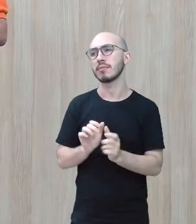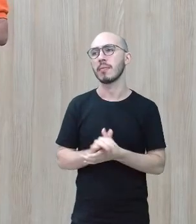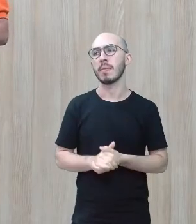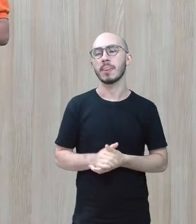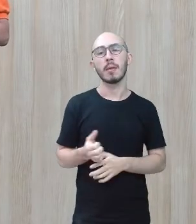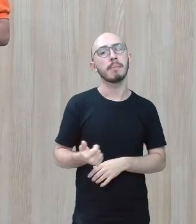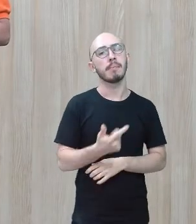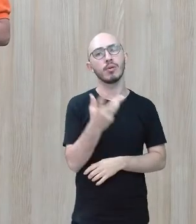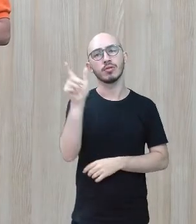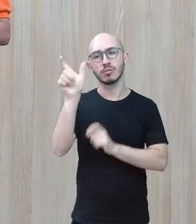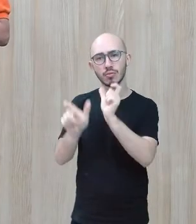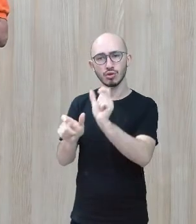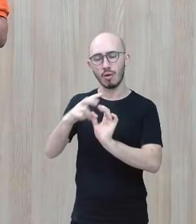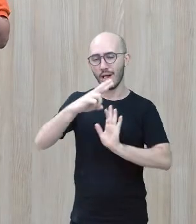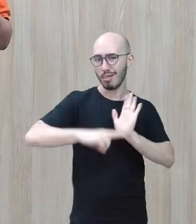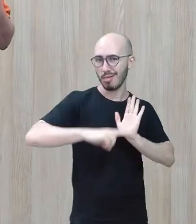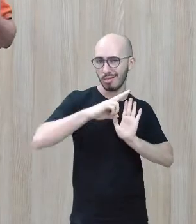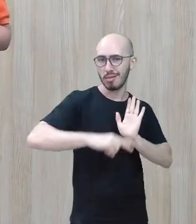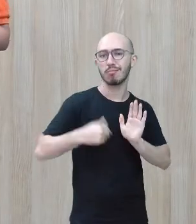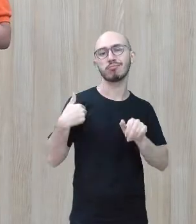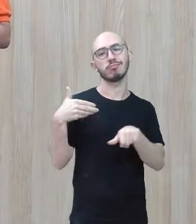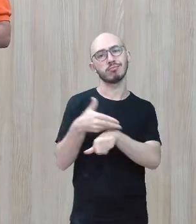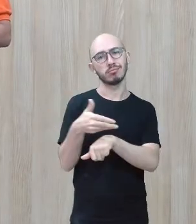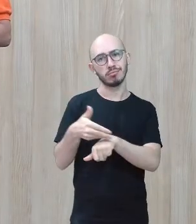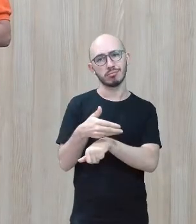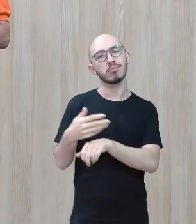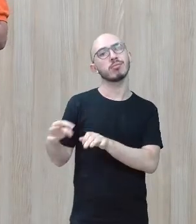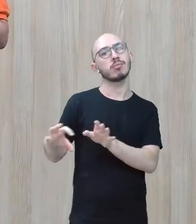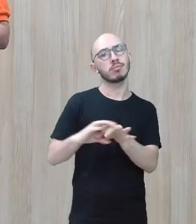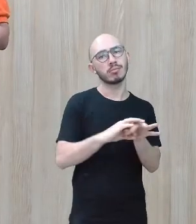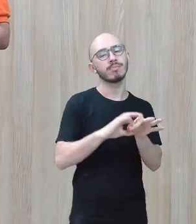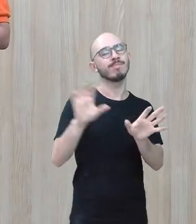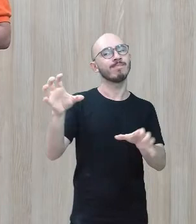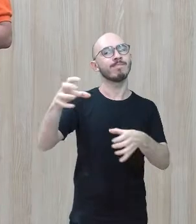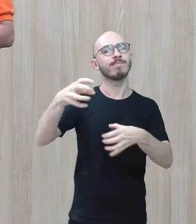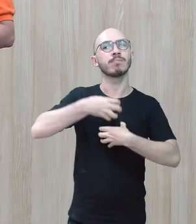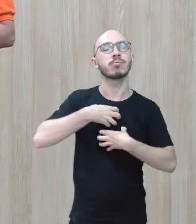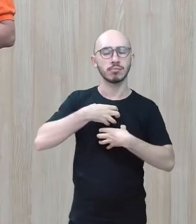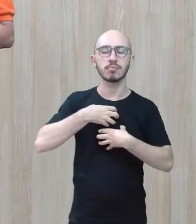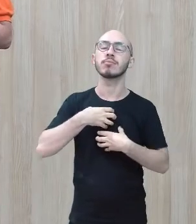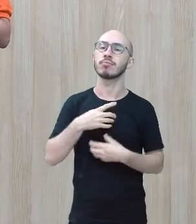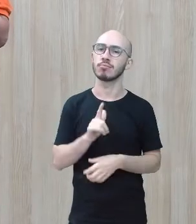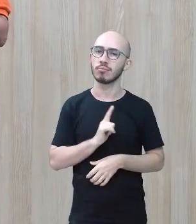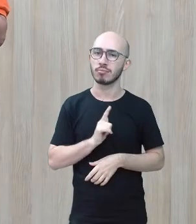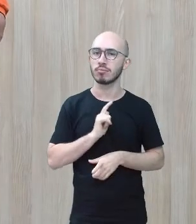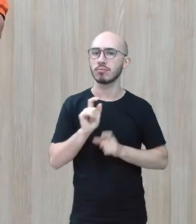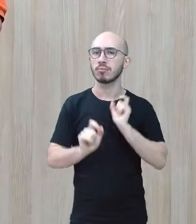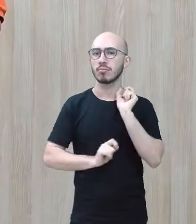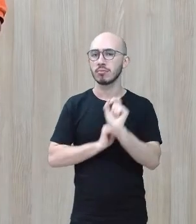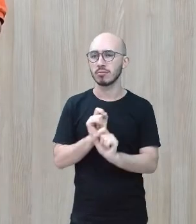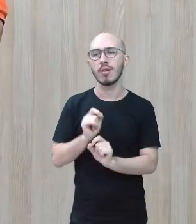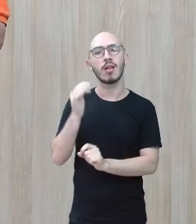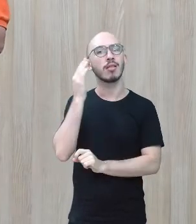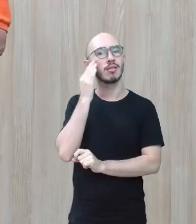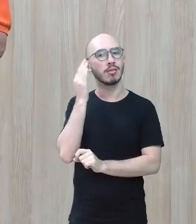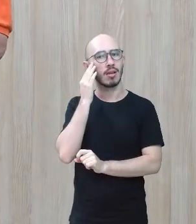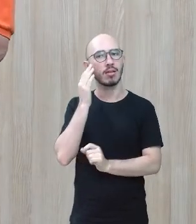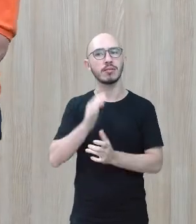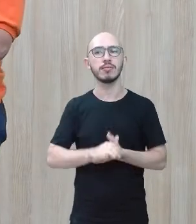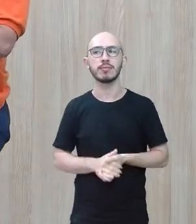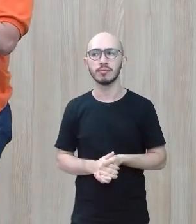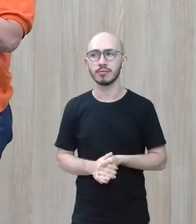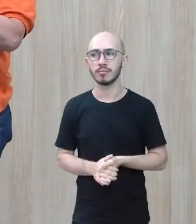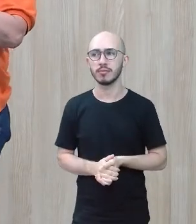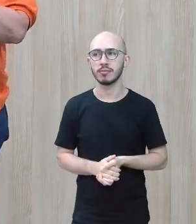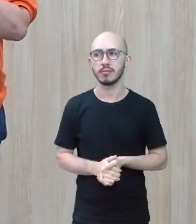dos leitores que têm acesso a essas realidades se identificam, né, e conseguem entender, né,